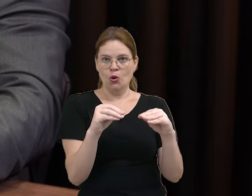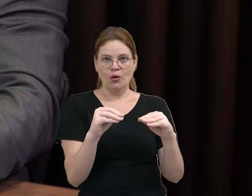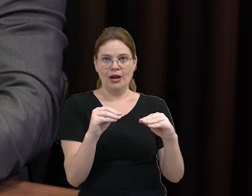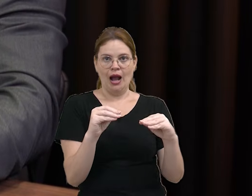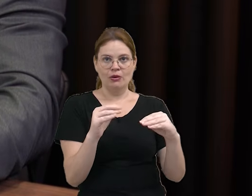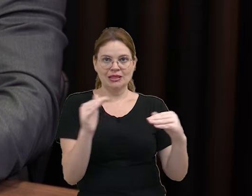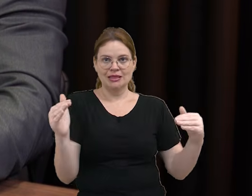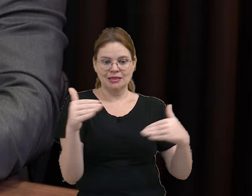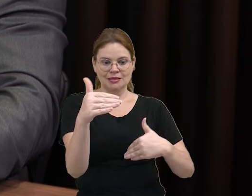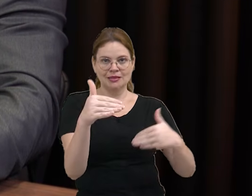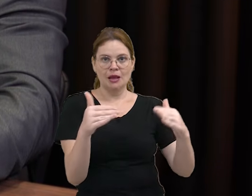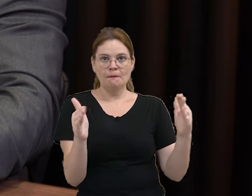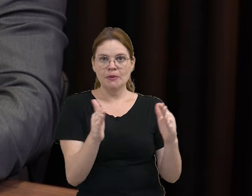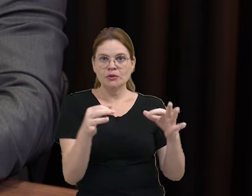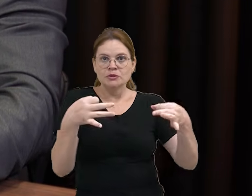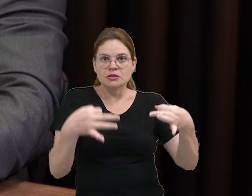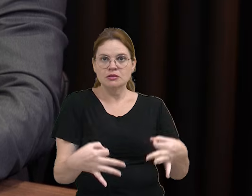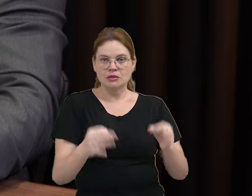sobrando.